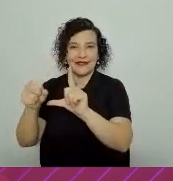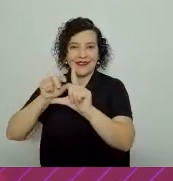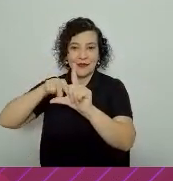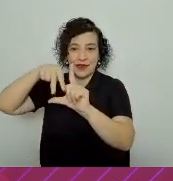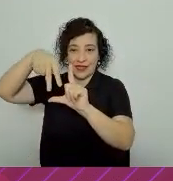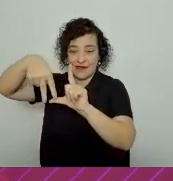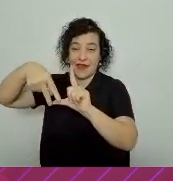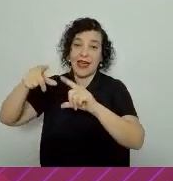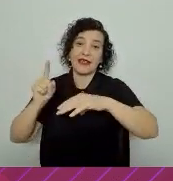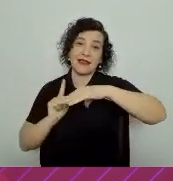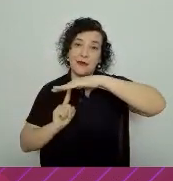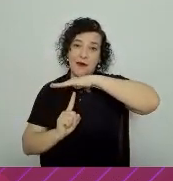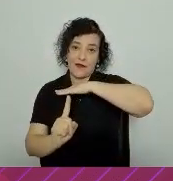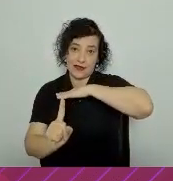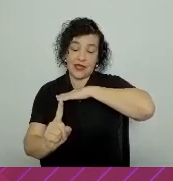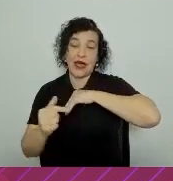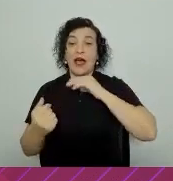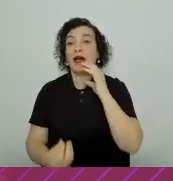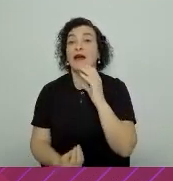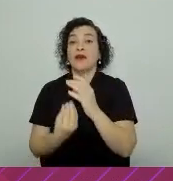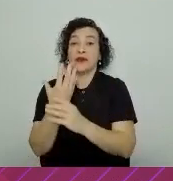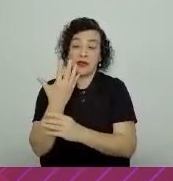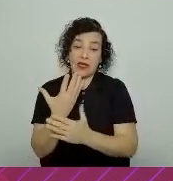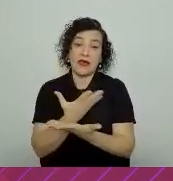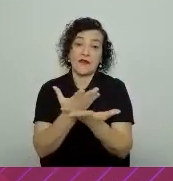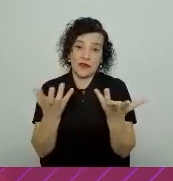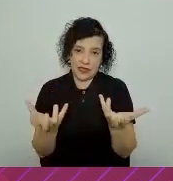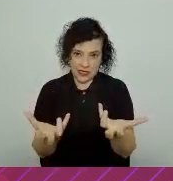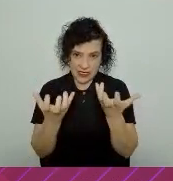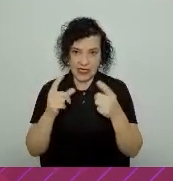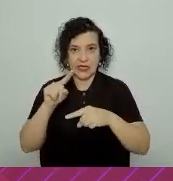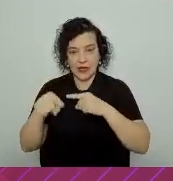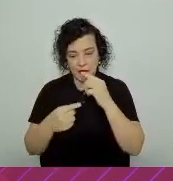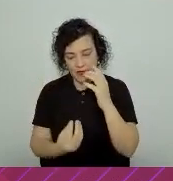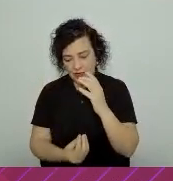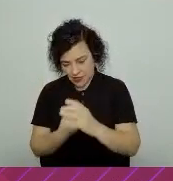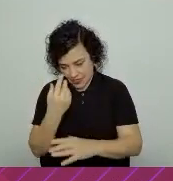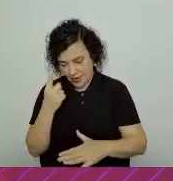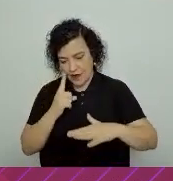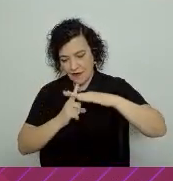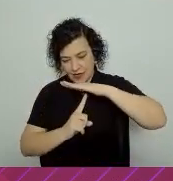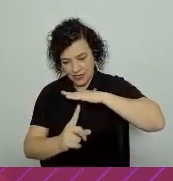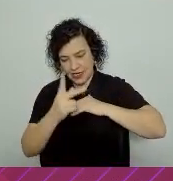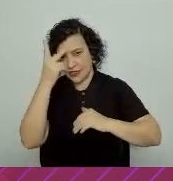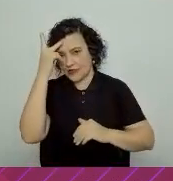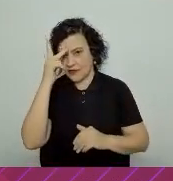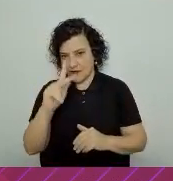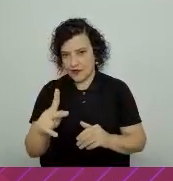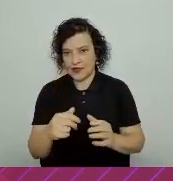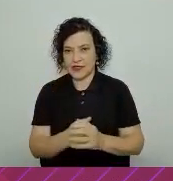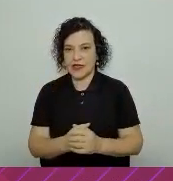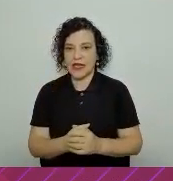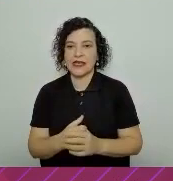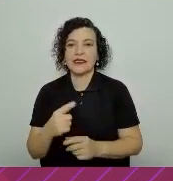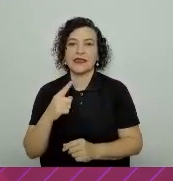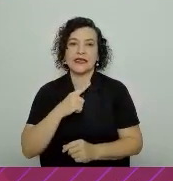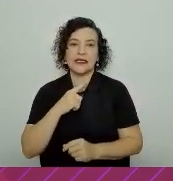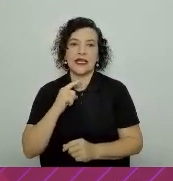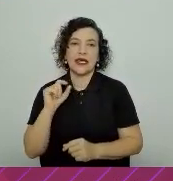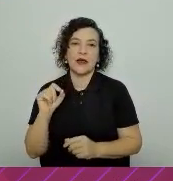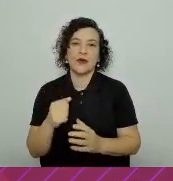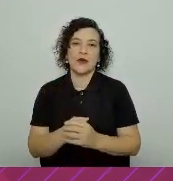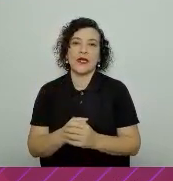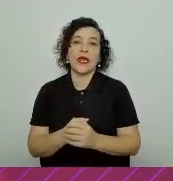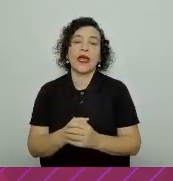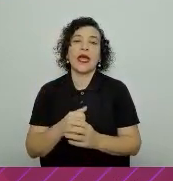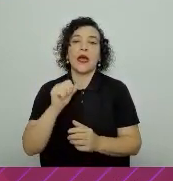avatar que eu criei até que se vocês quiserem depois criar nova atrás de vocês é o Red Player One é